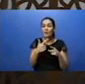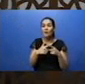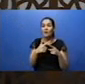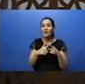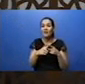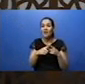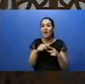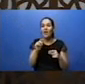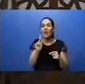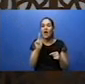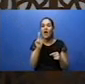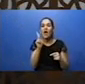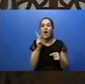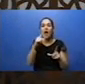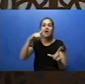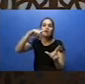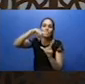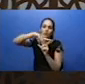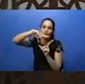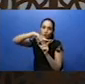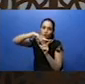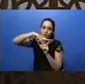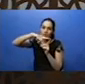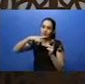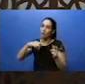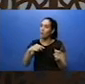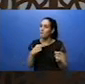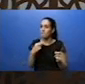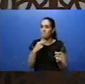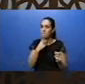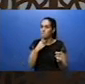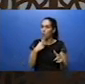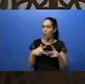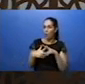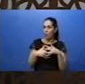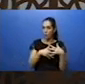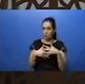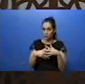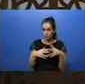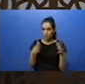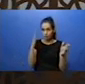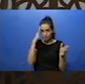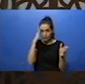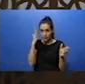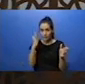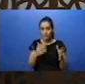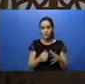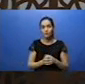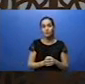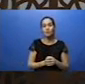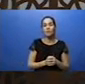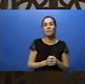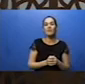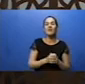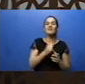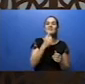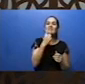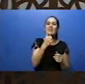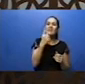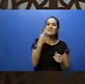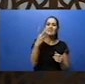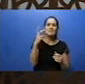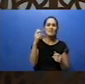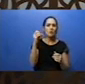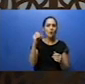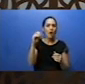hipotenusa. Tá? Não pode confundir isso. Vamos resolver. 150 elevado ao quadrado